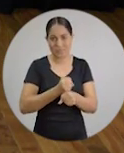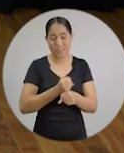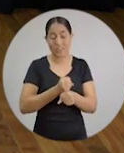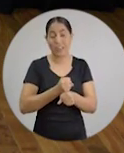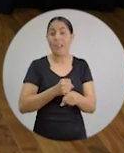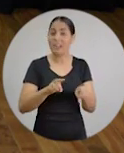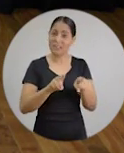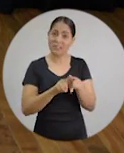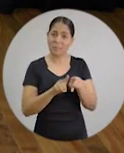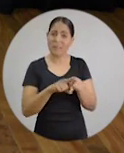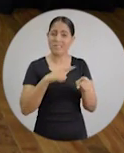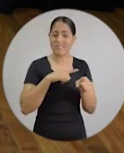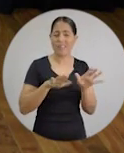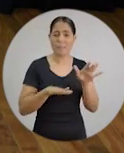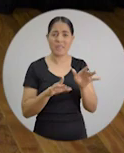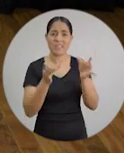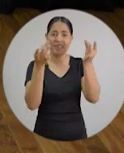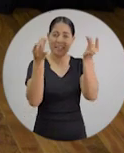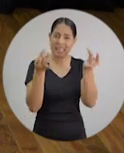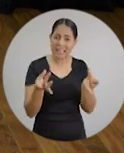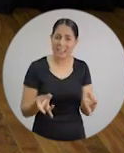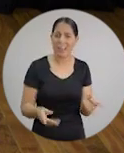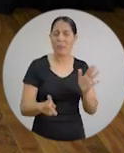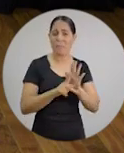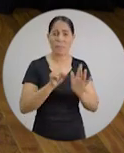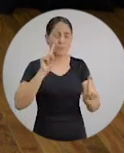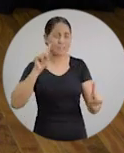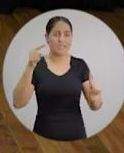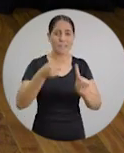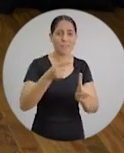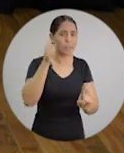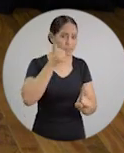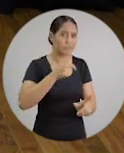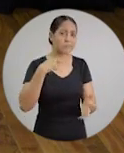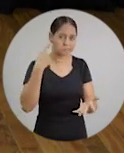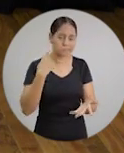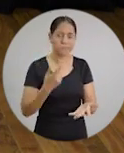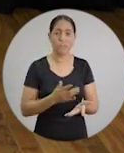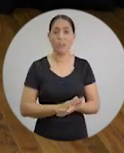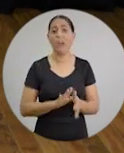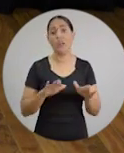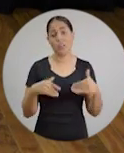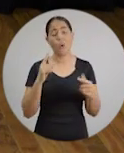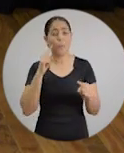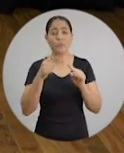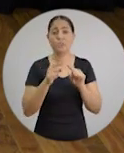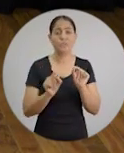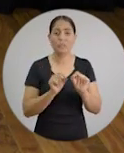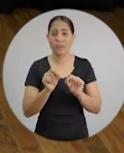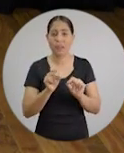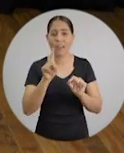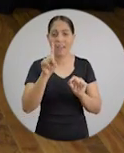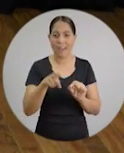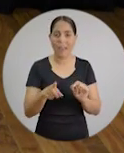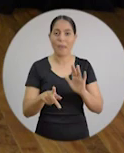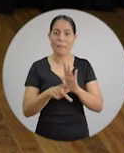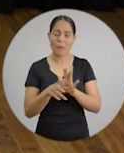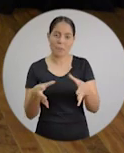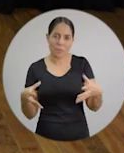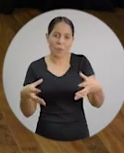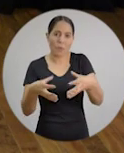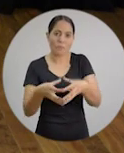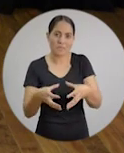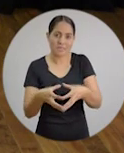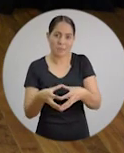porque a gente também tem especificidades e desafios próprios à mulher advogada. Então, o objetivo da comissão é a gente trabalhar